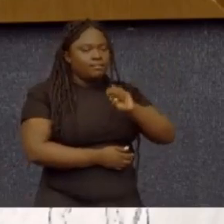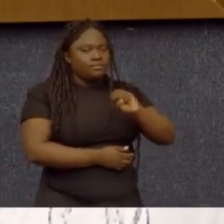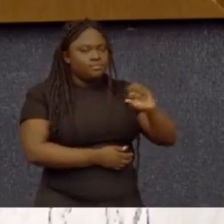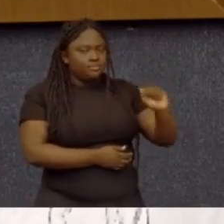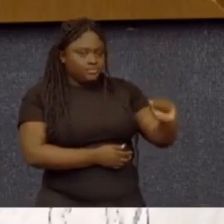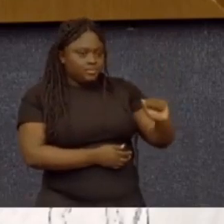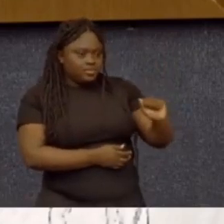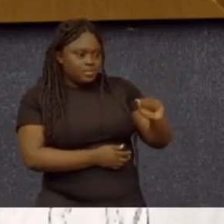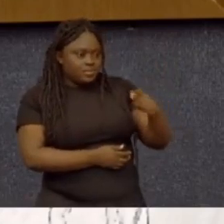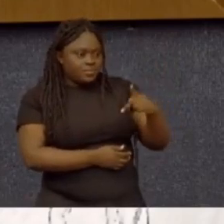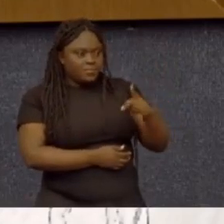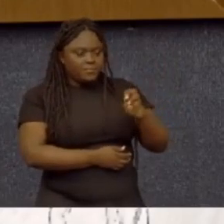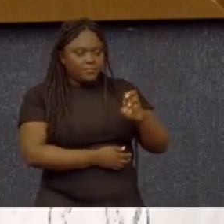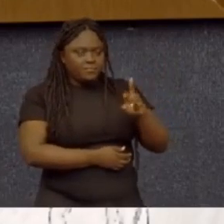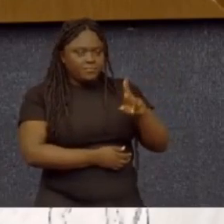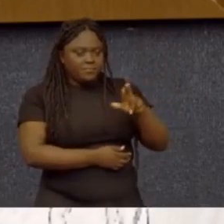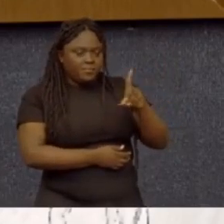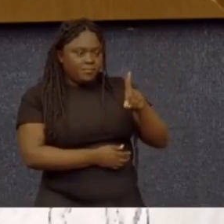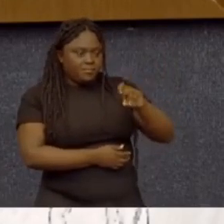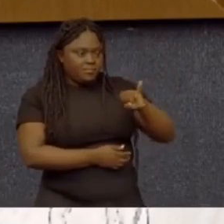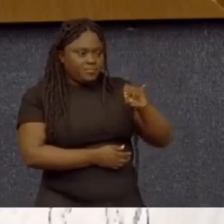Amoedo.